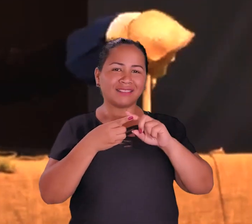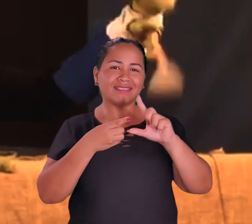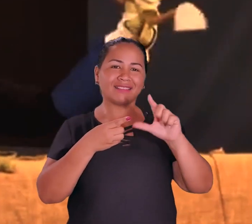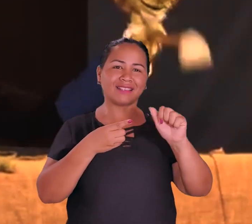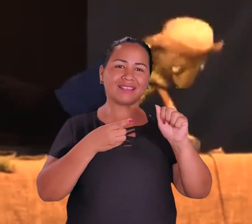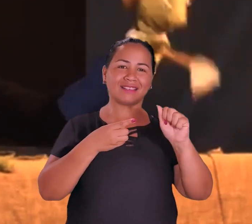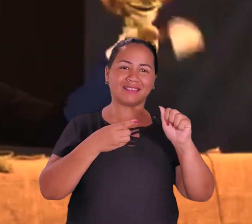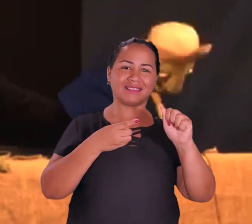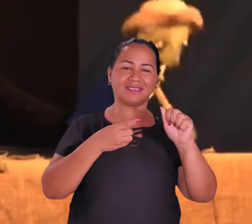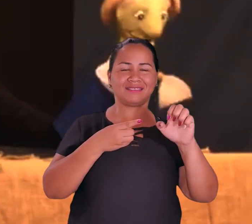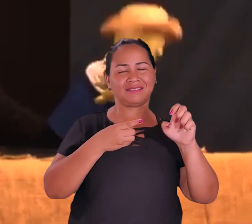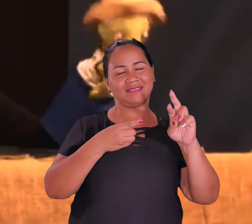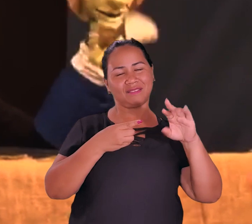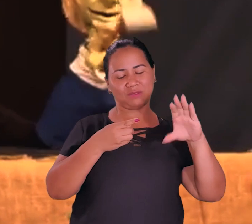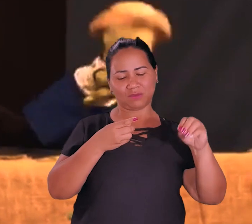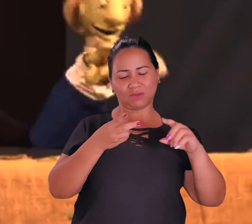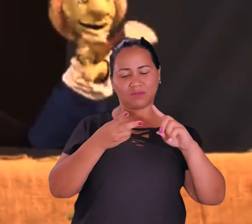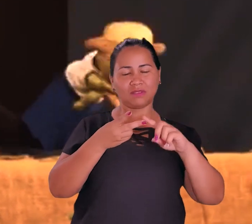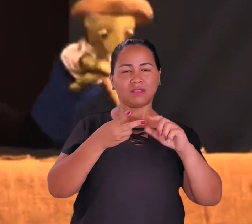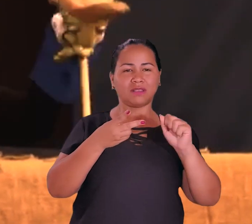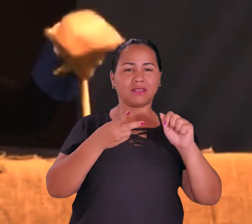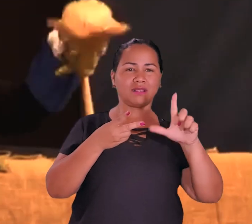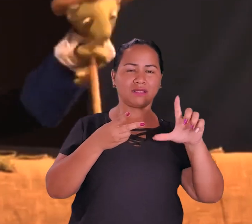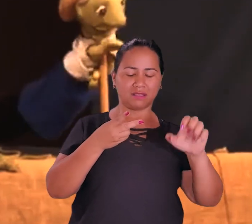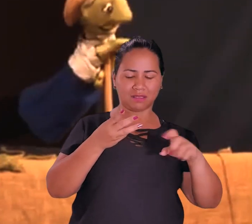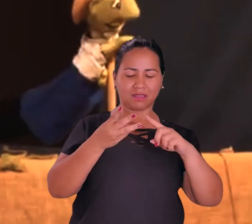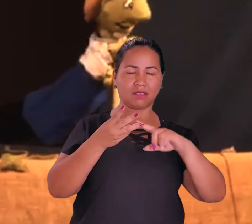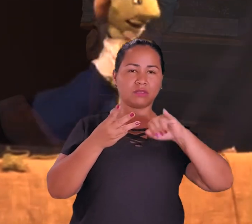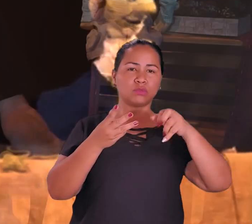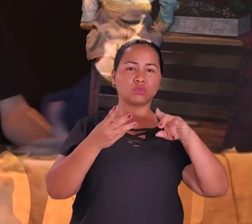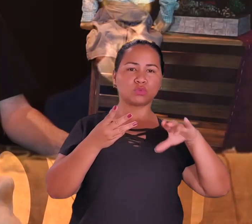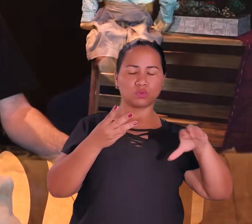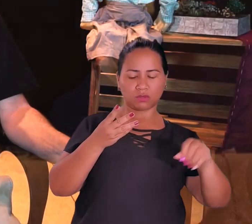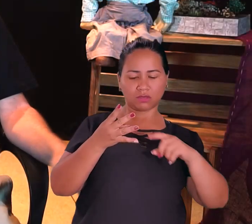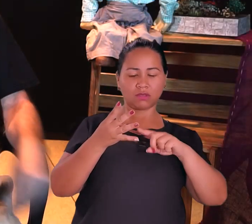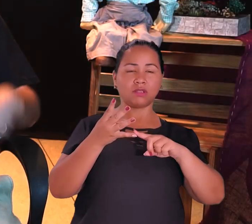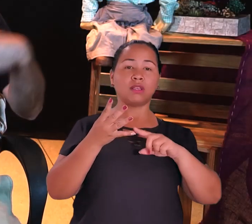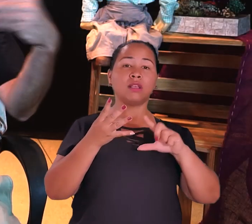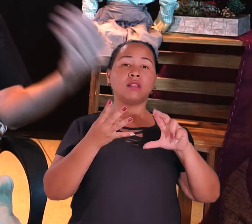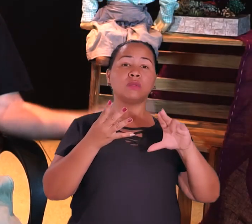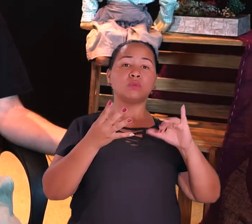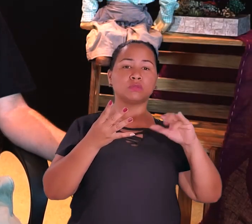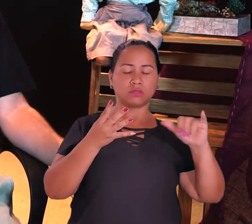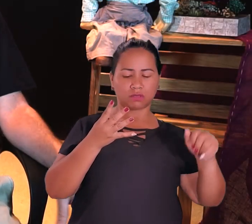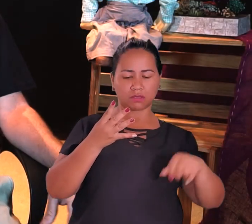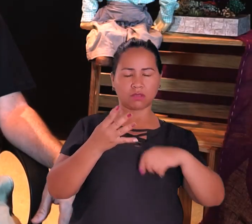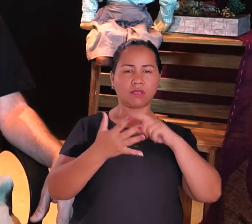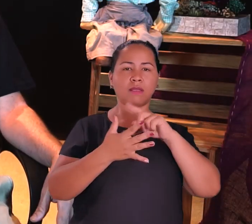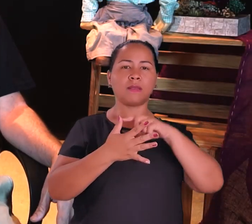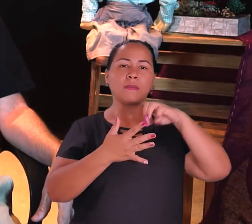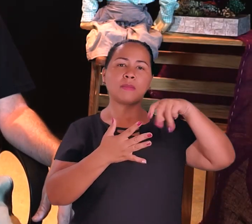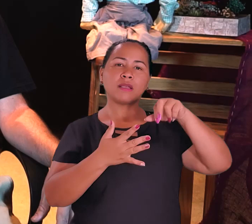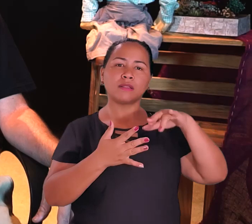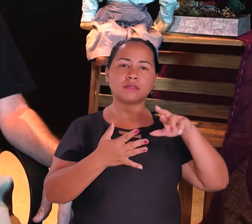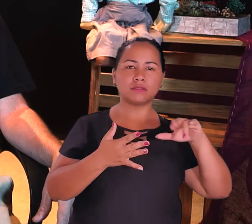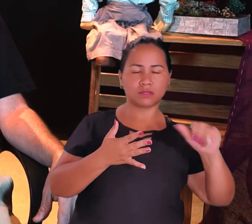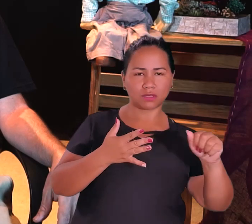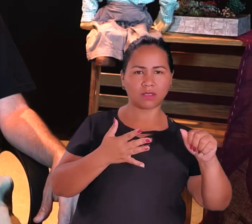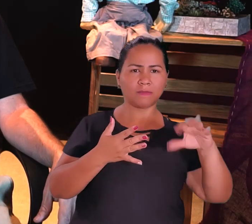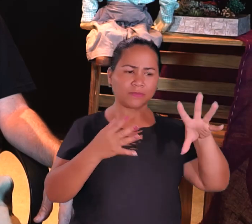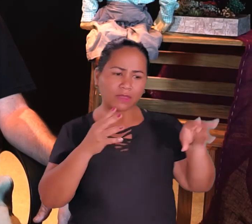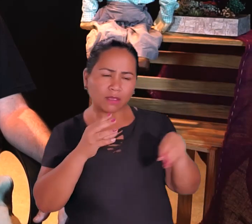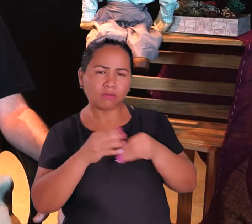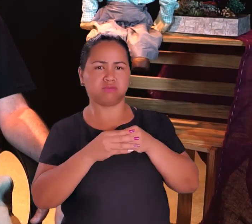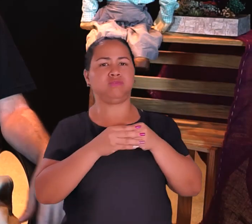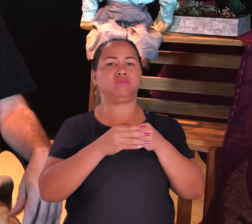Alessandra, chegou a Lúcia, chegou a Júlia Graciela. Na parte da produção chegou a Maísa, chegou a Andrea para ajudar